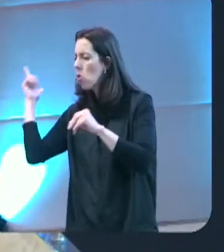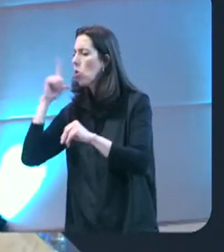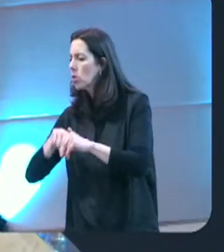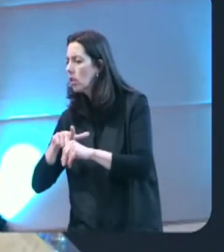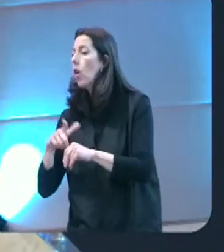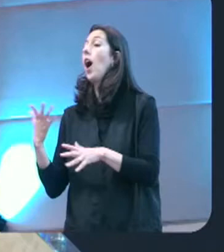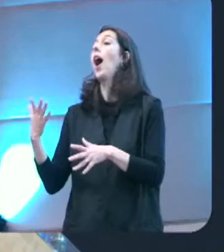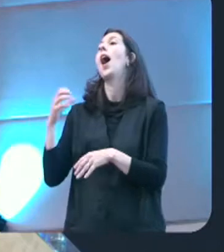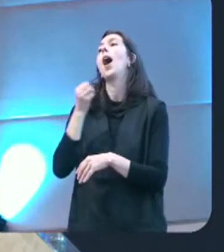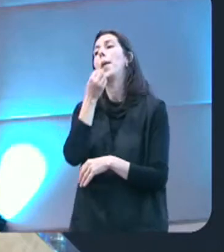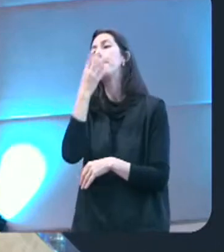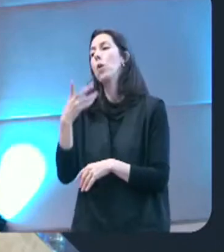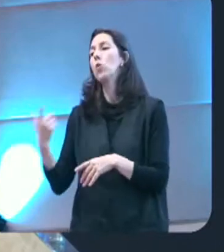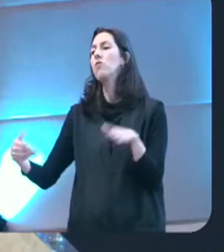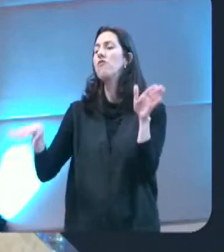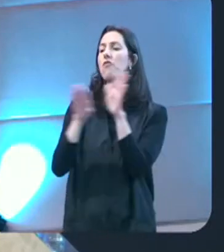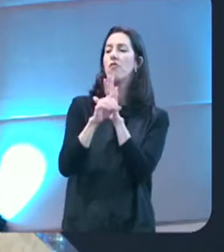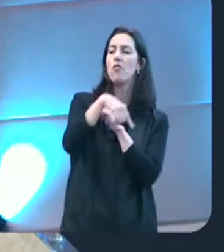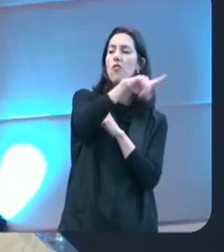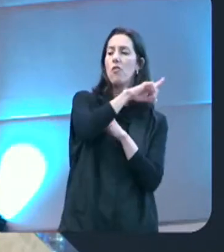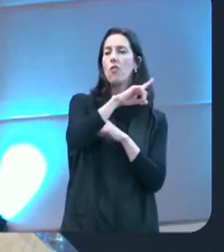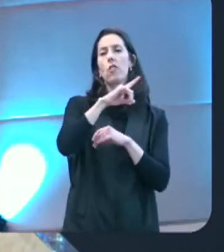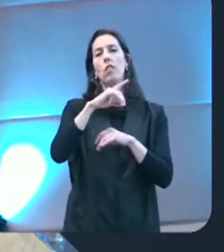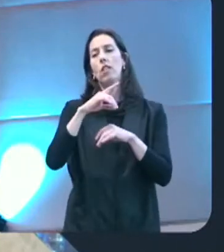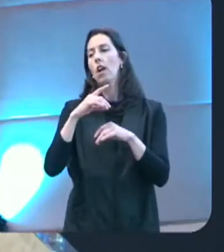do caminho